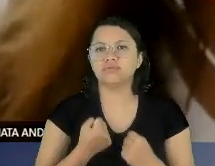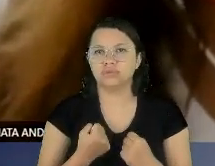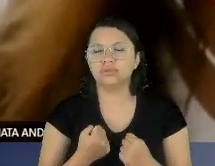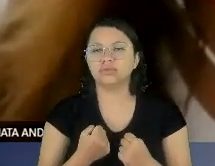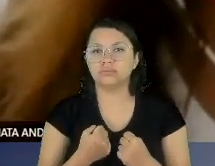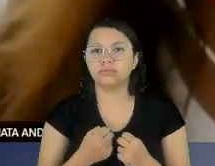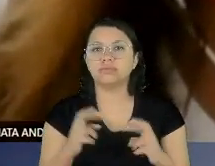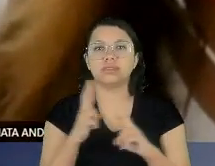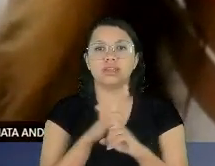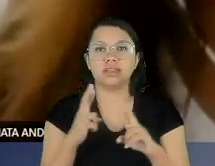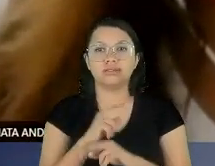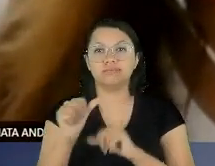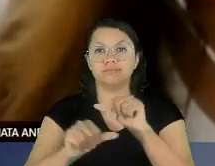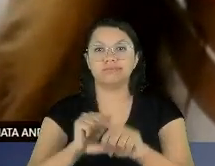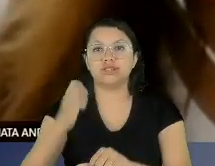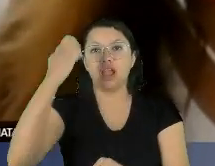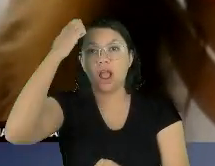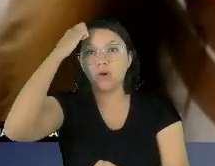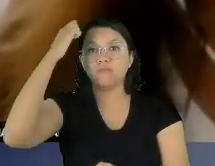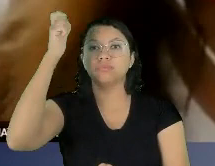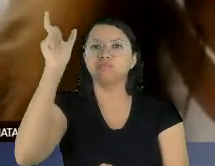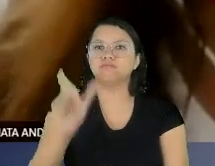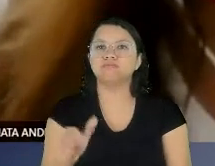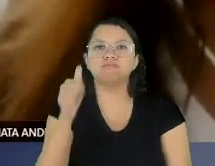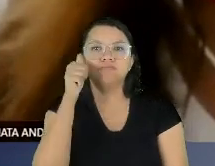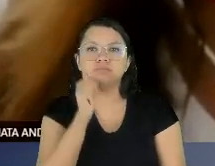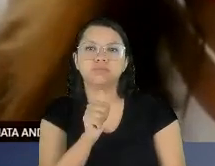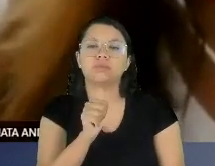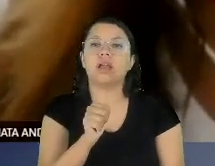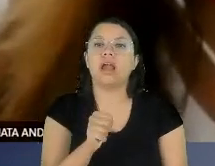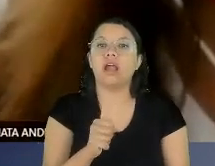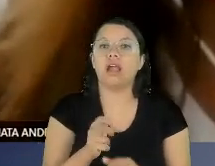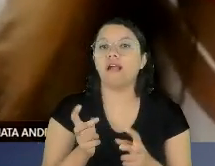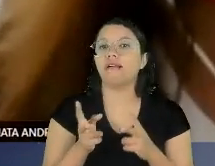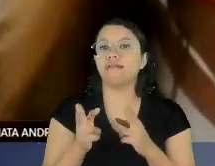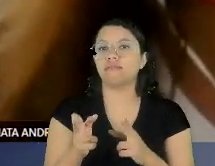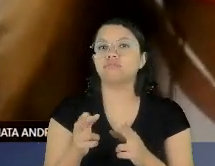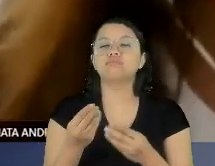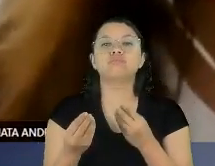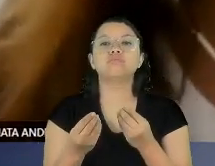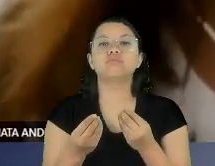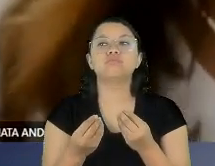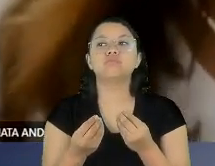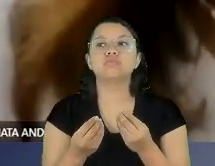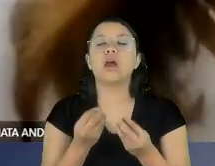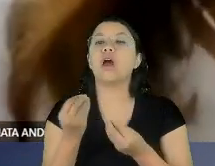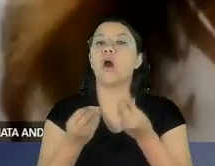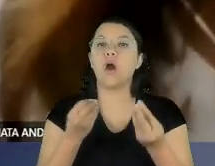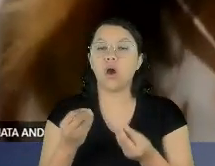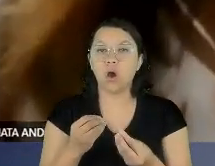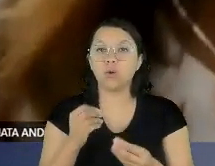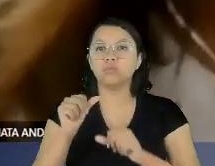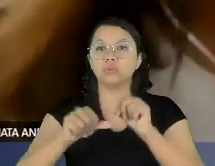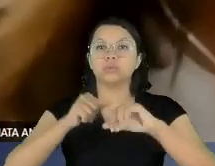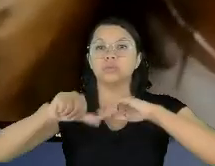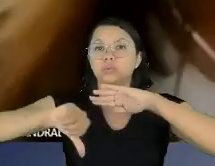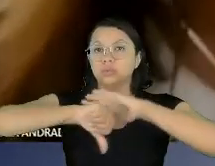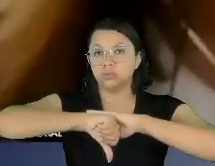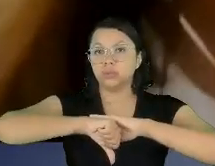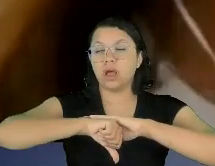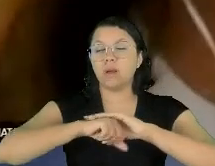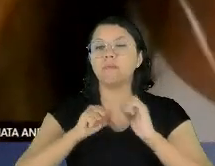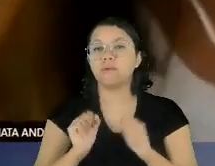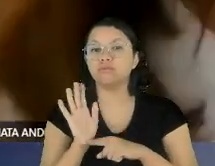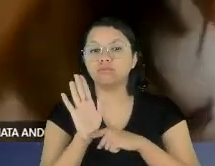da culpabilização de mulheres, como a criminalização pode contribuir para a estigmatização de homens